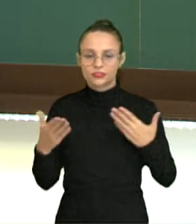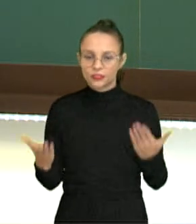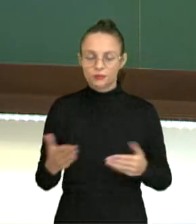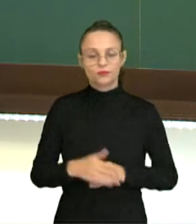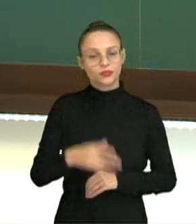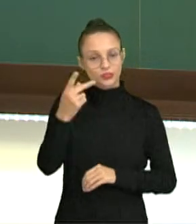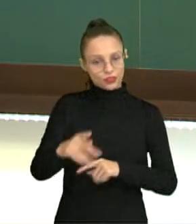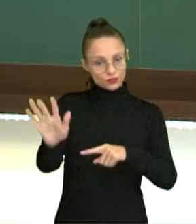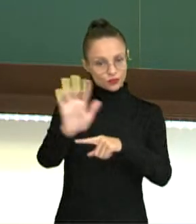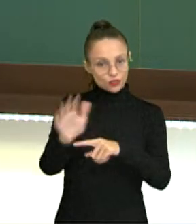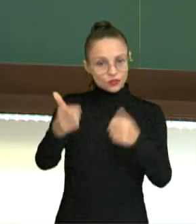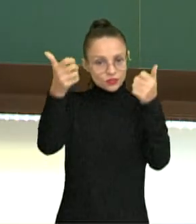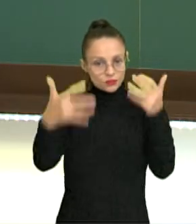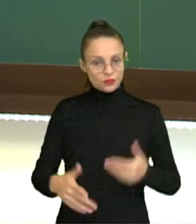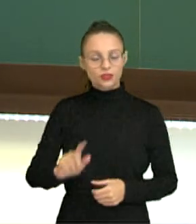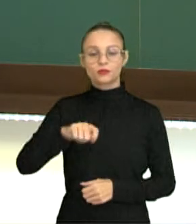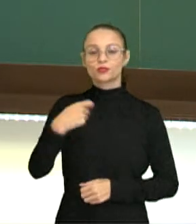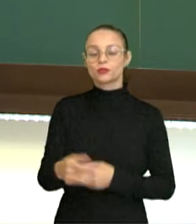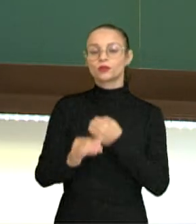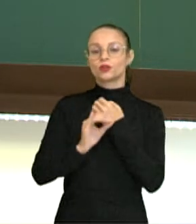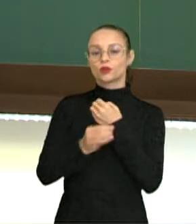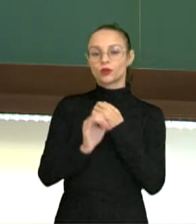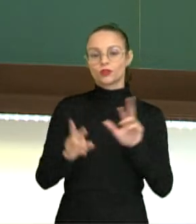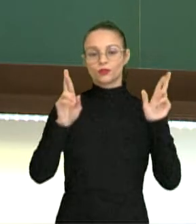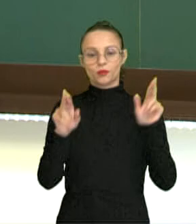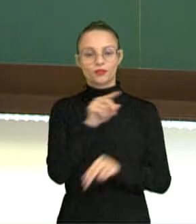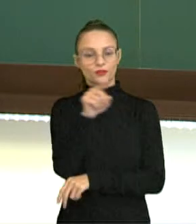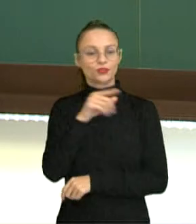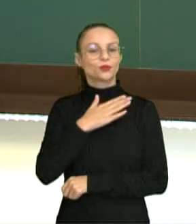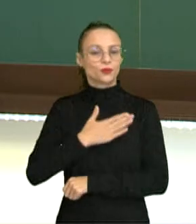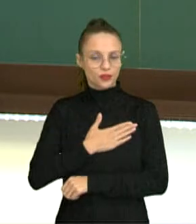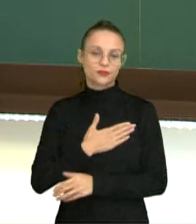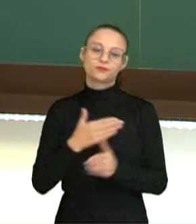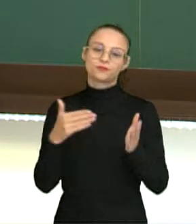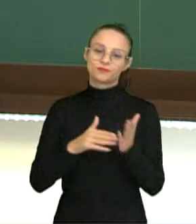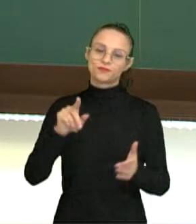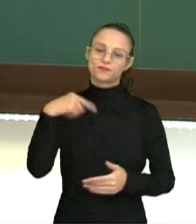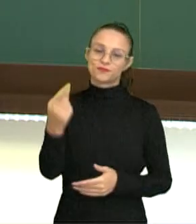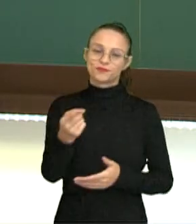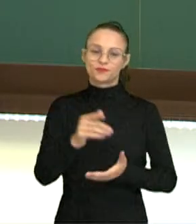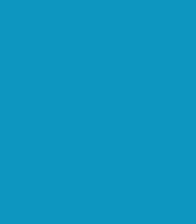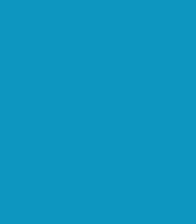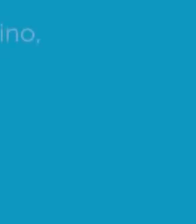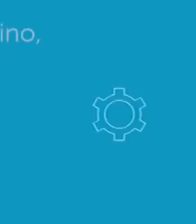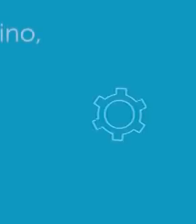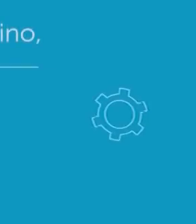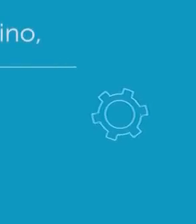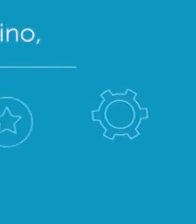Neste vídeo, falamos sobre crônica. Espero que você tenha gostado e até breve.